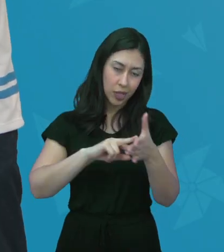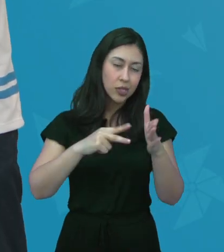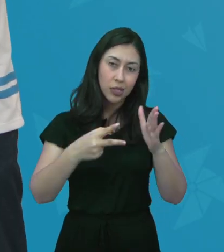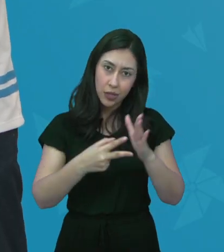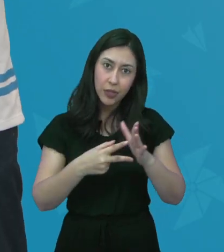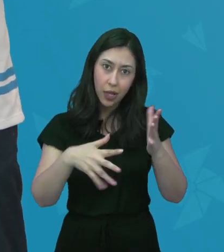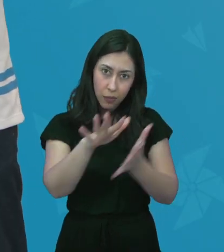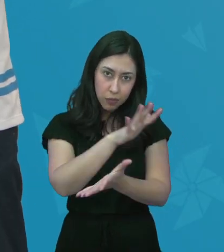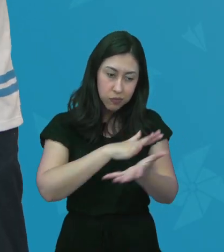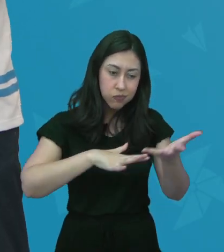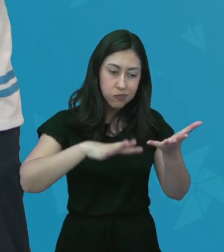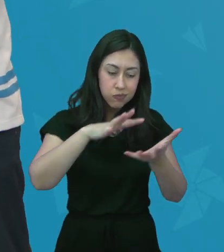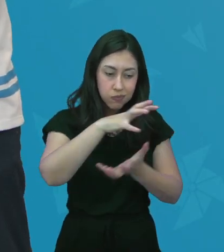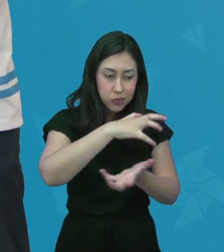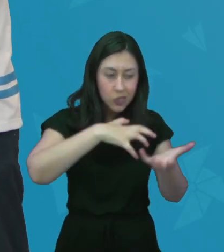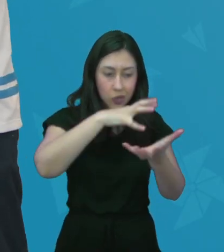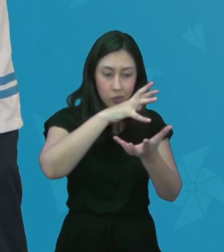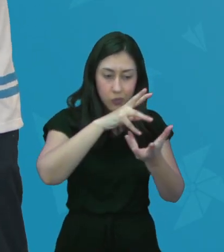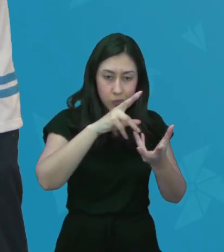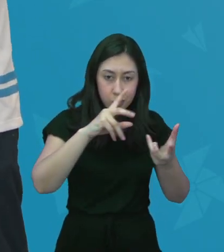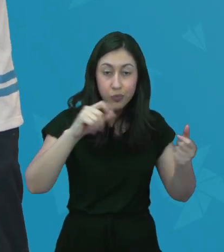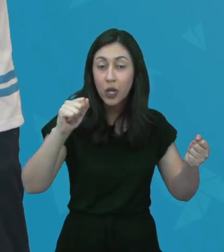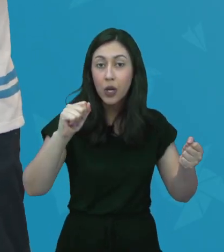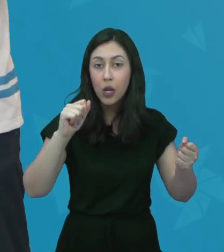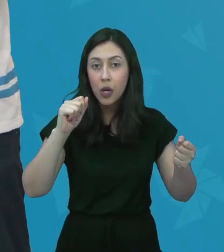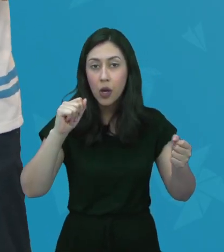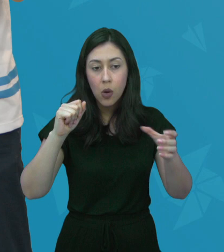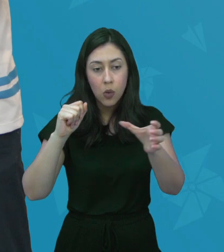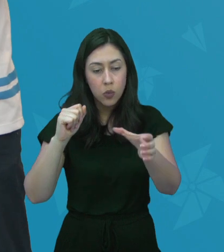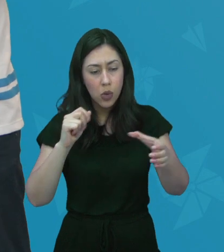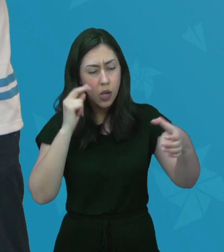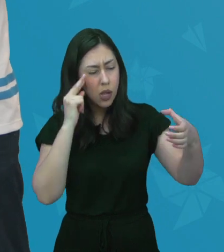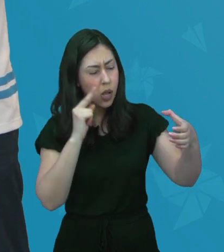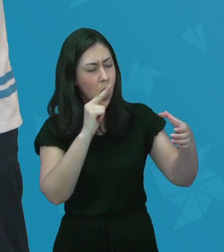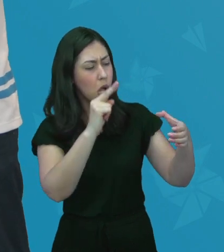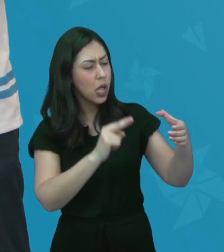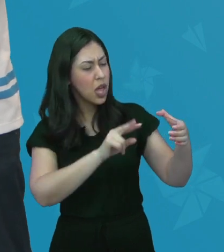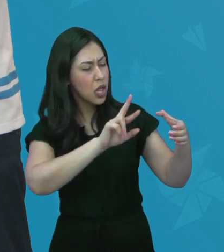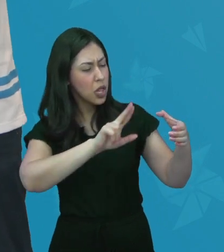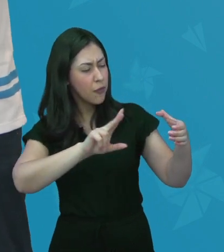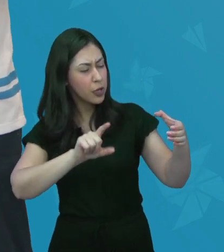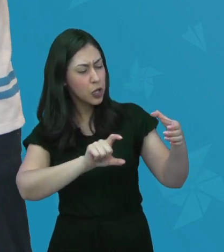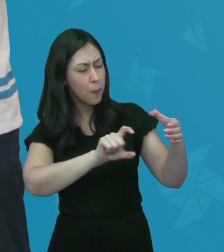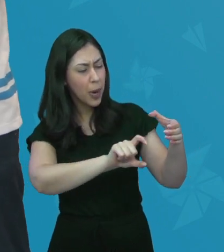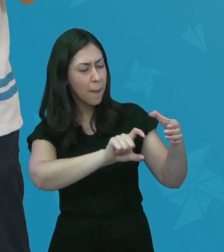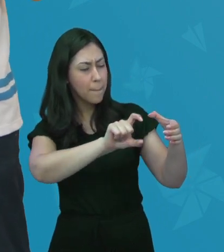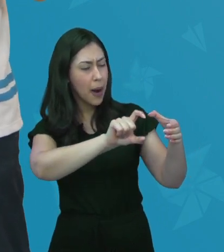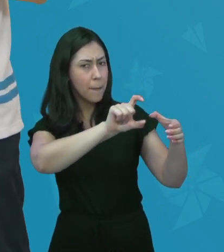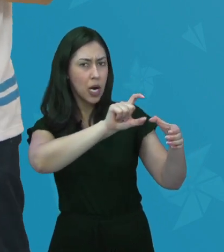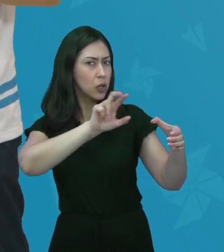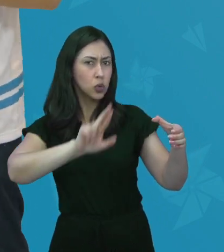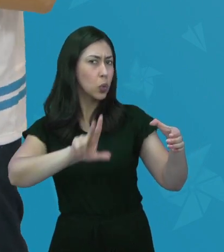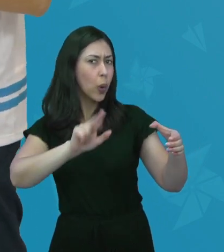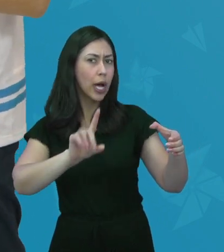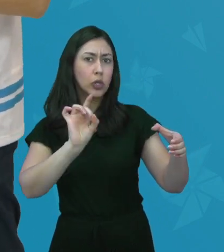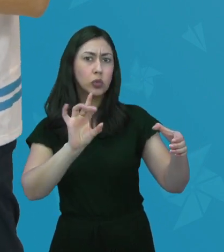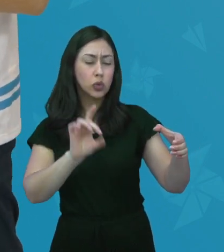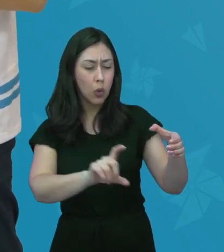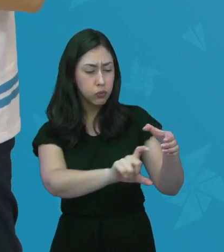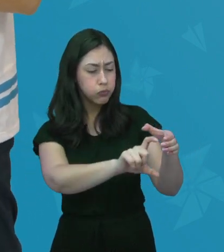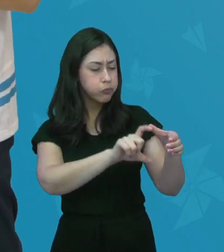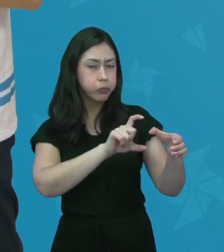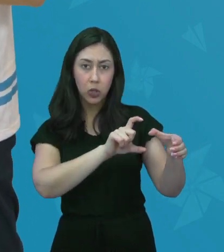consegue visualizar apenas uma porção de coisa uniforme ali, você não consegue diferenciar camadas, por exemplo.